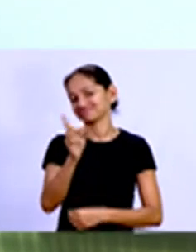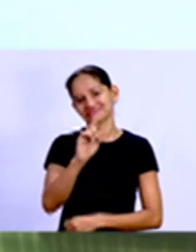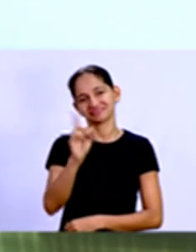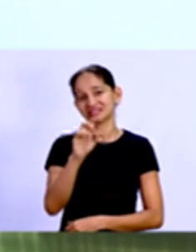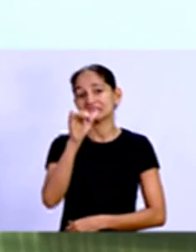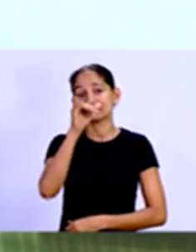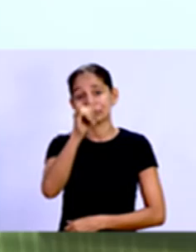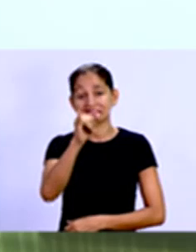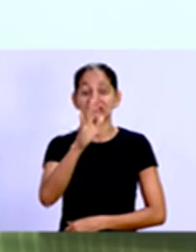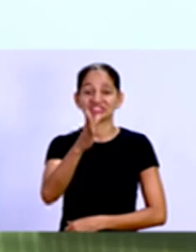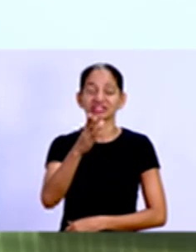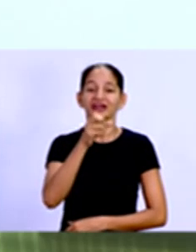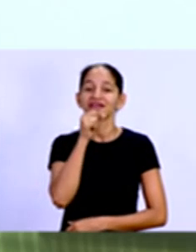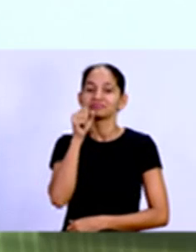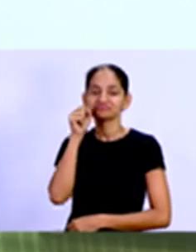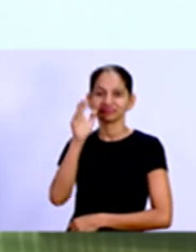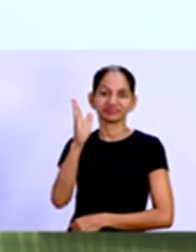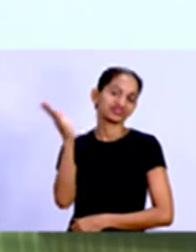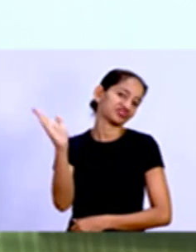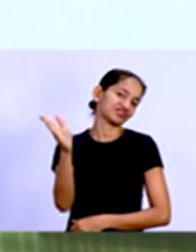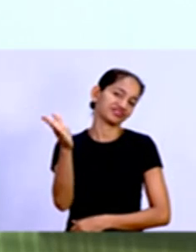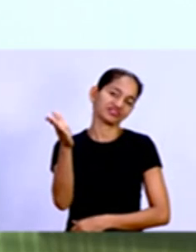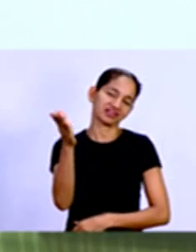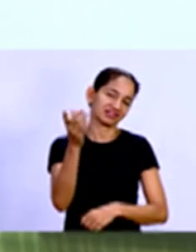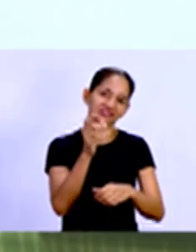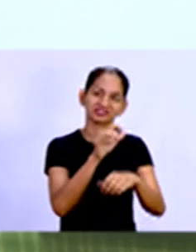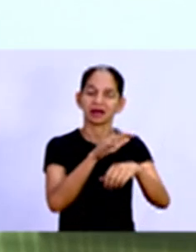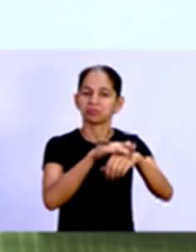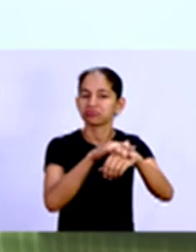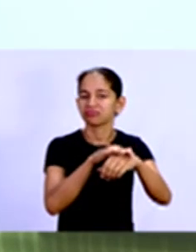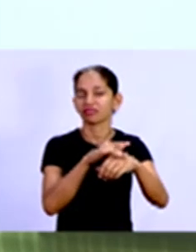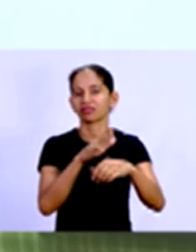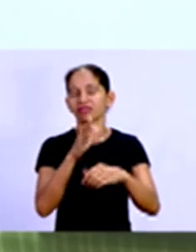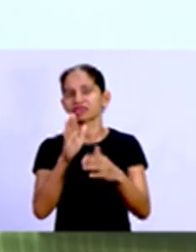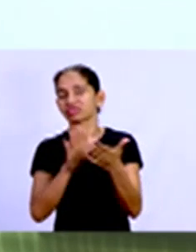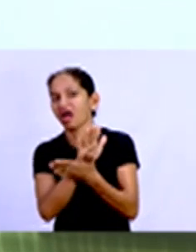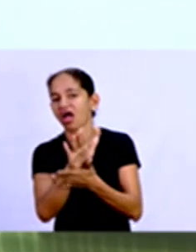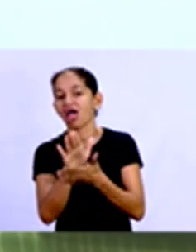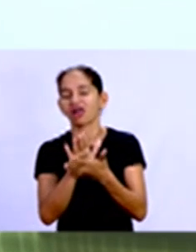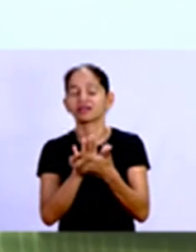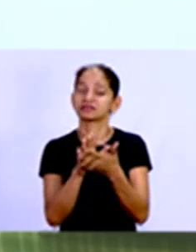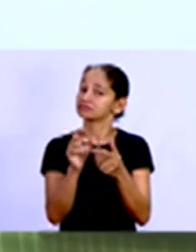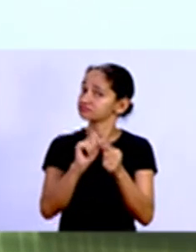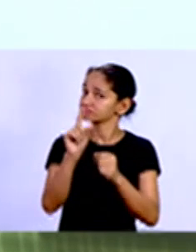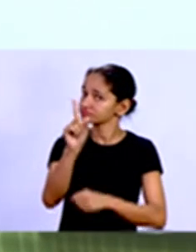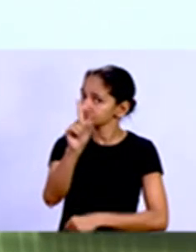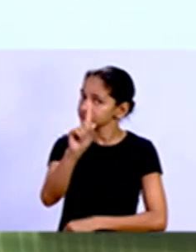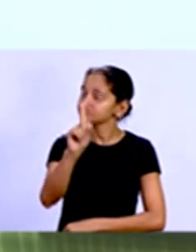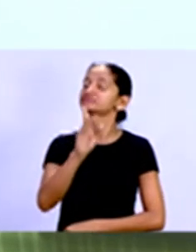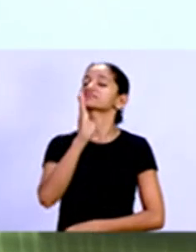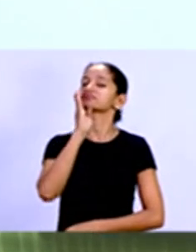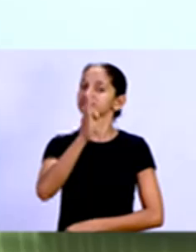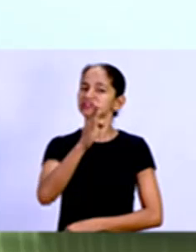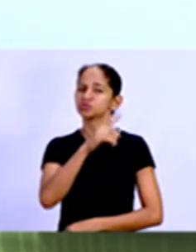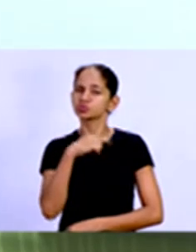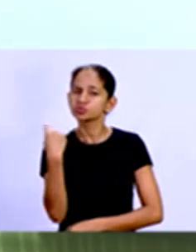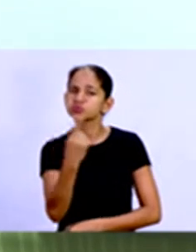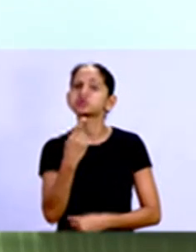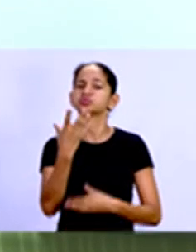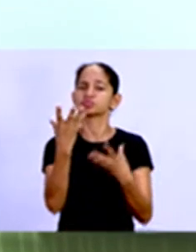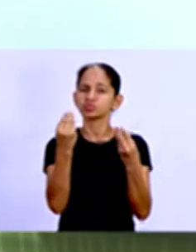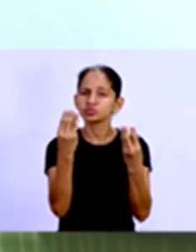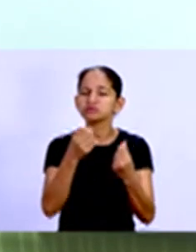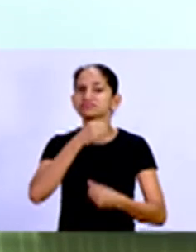você envelhecer, você vai ficar inativo. Hoje, nós já temos muitos idosos que